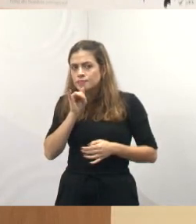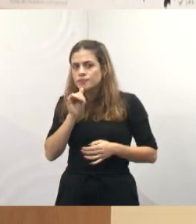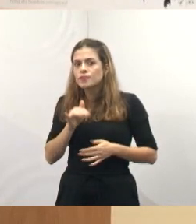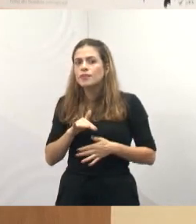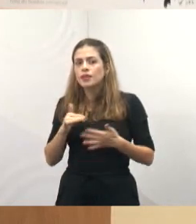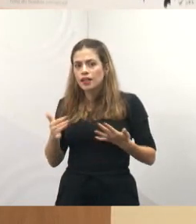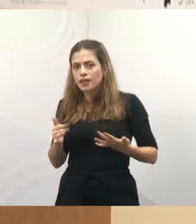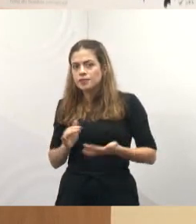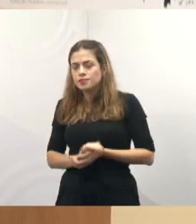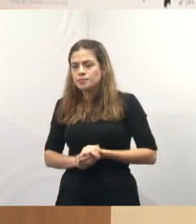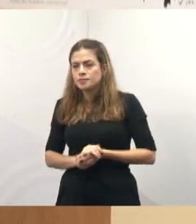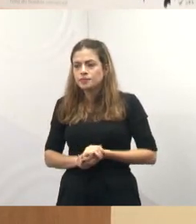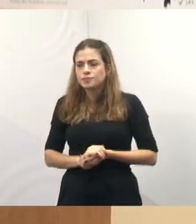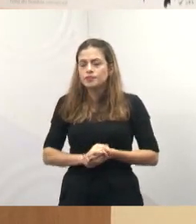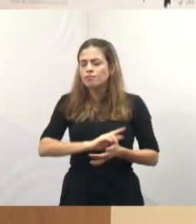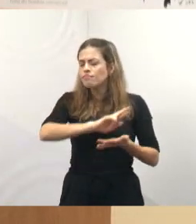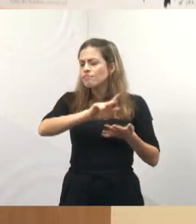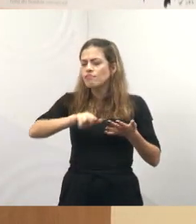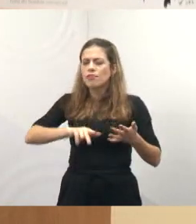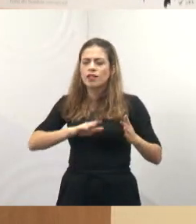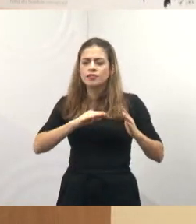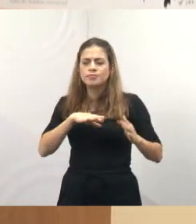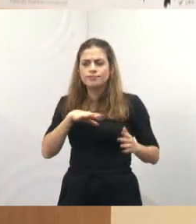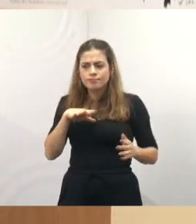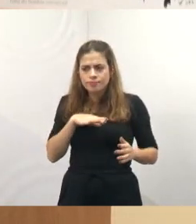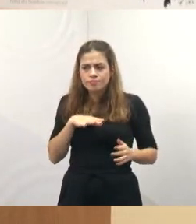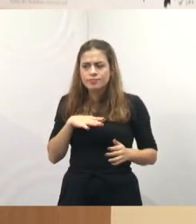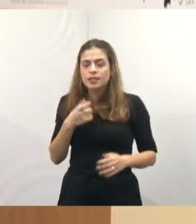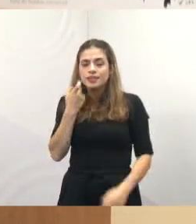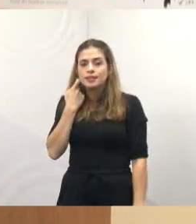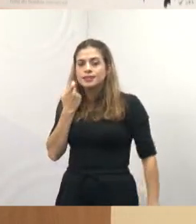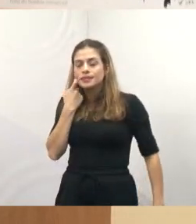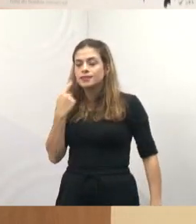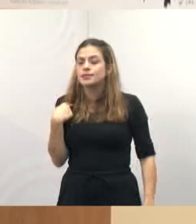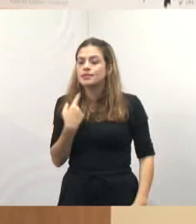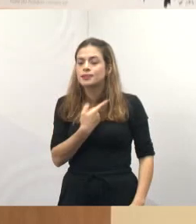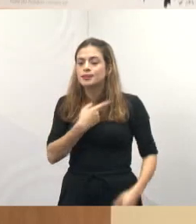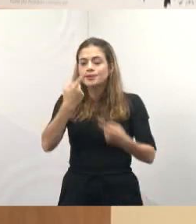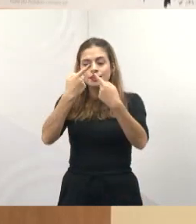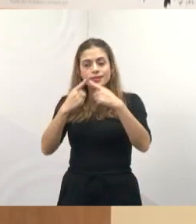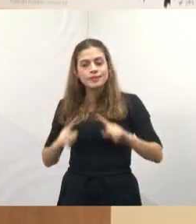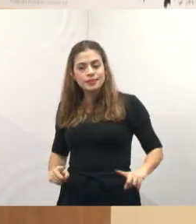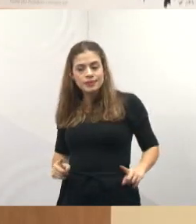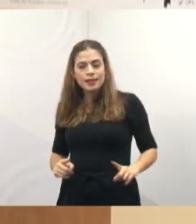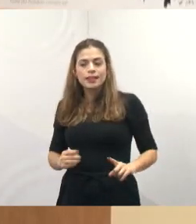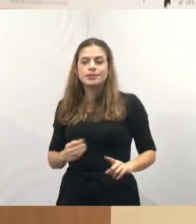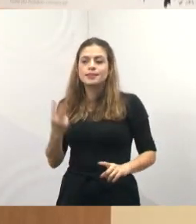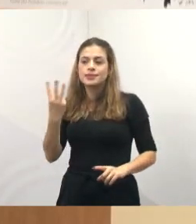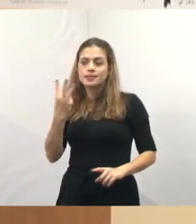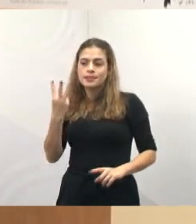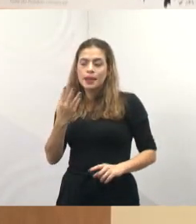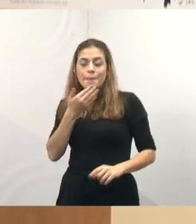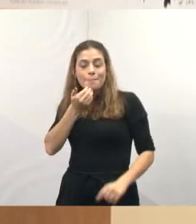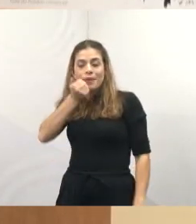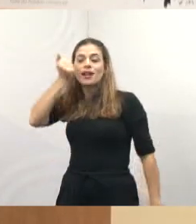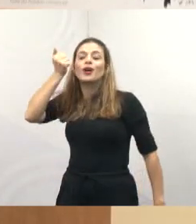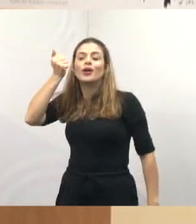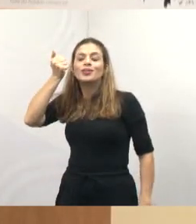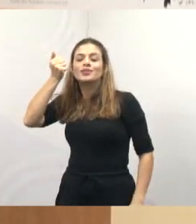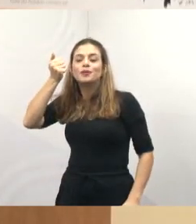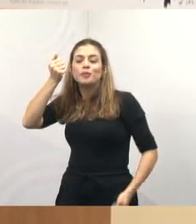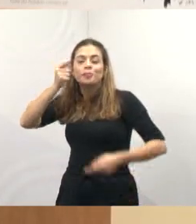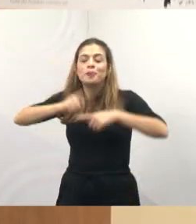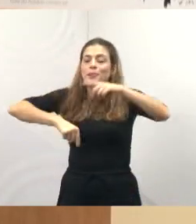apresentando o projeto para várias cidades do município, e na sexta-feira nós vamos disputar entre os 3 melhores